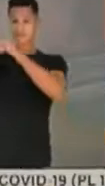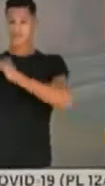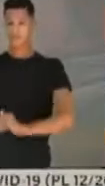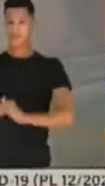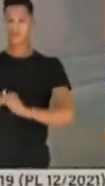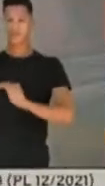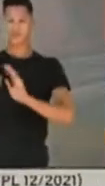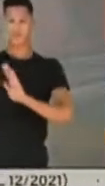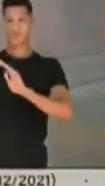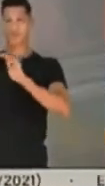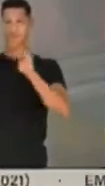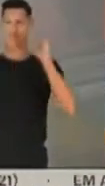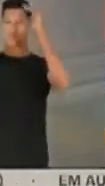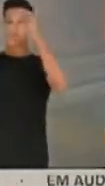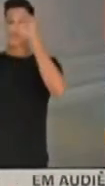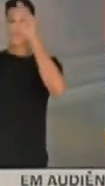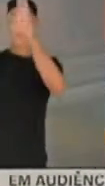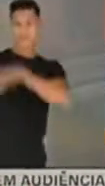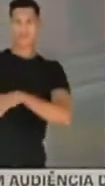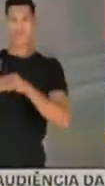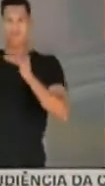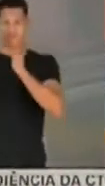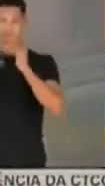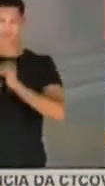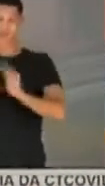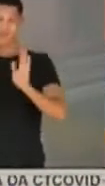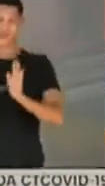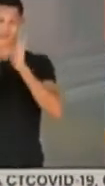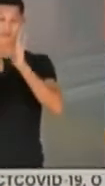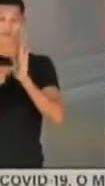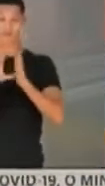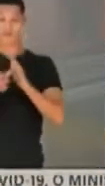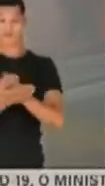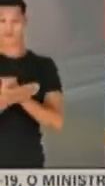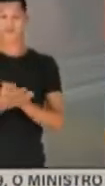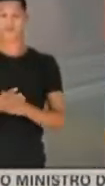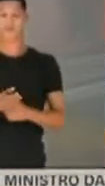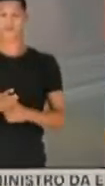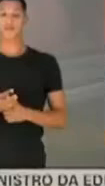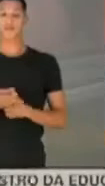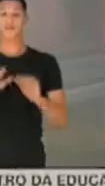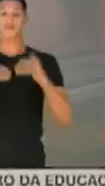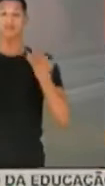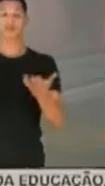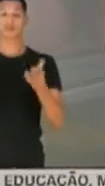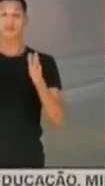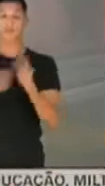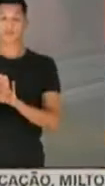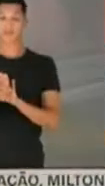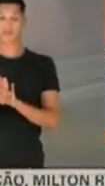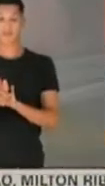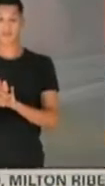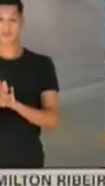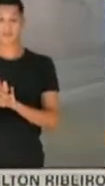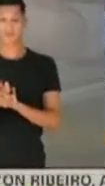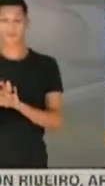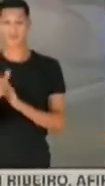o andar de cima das denúncias de corrupção, quando questiona